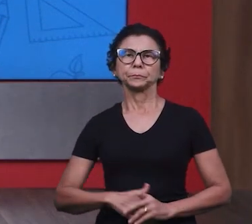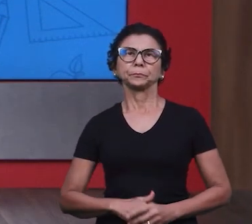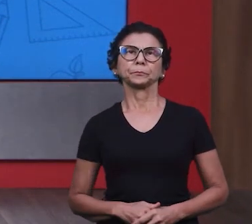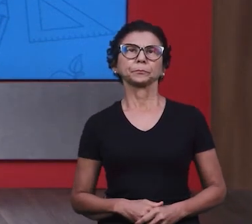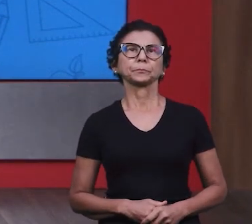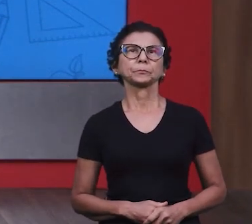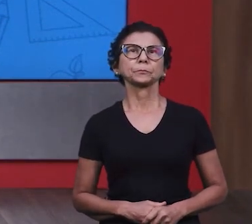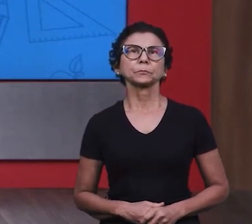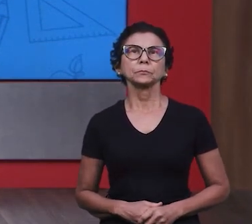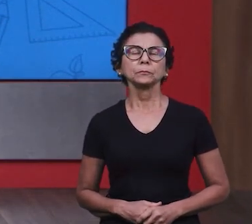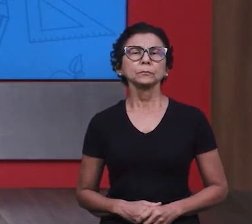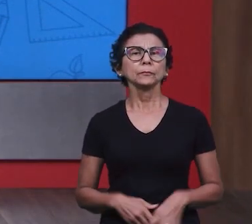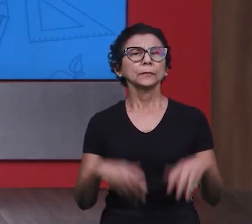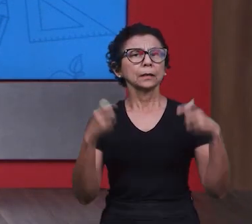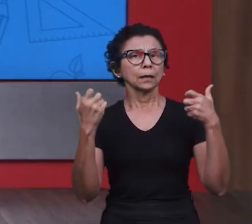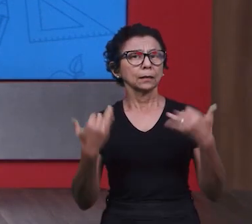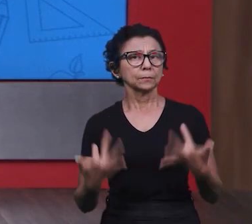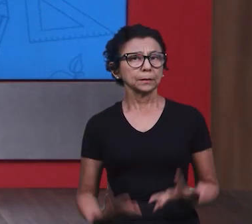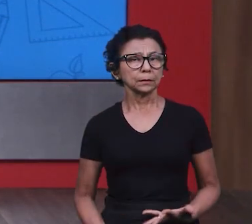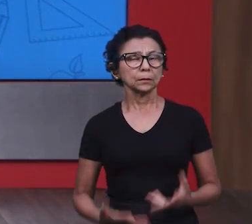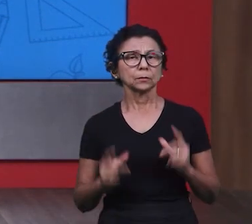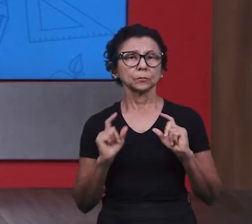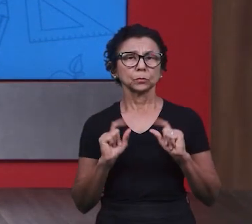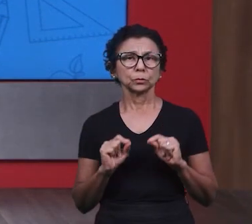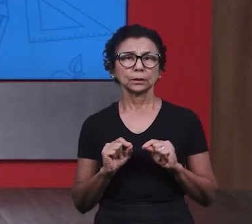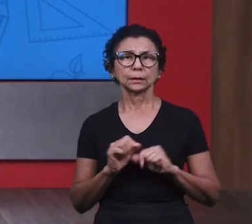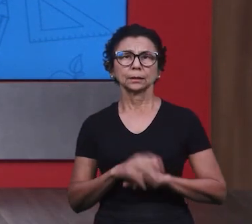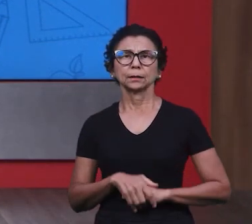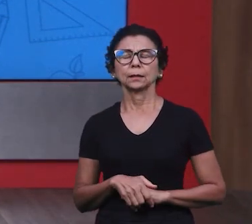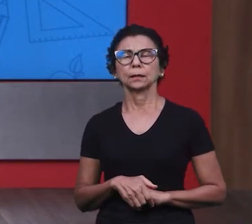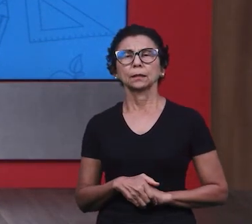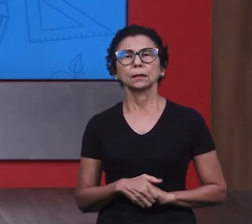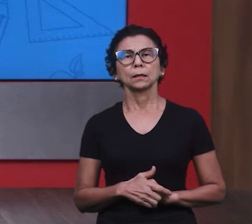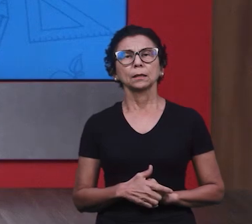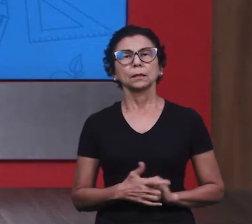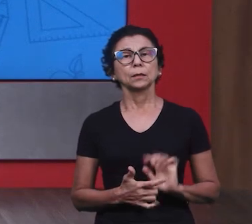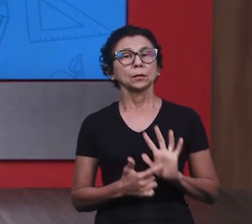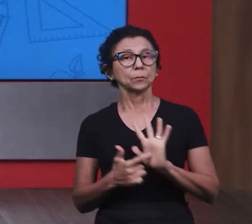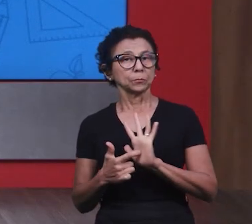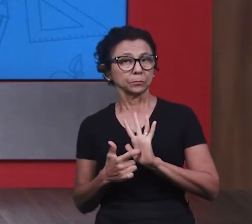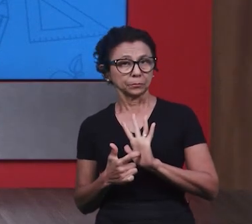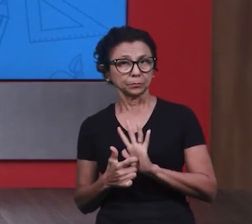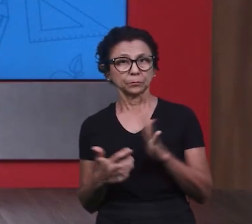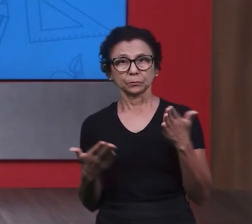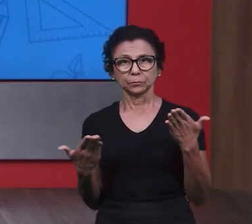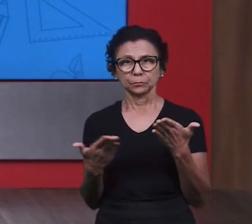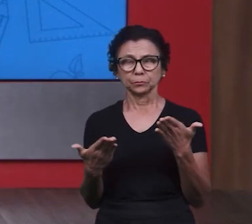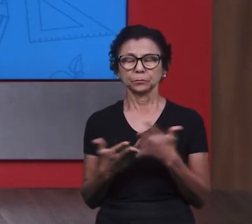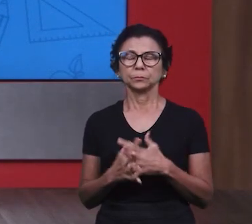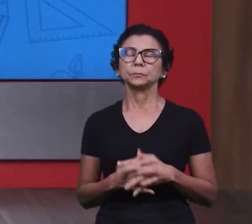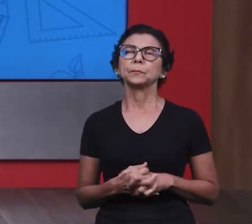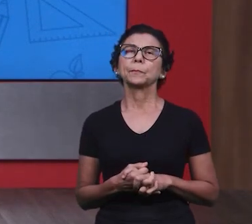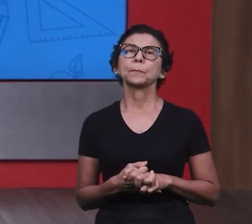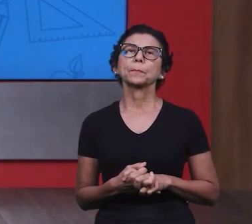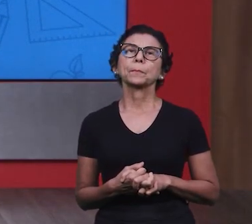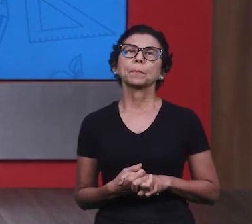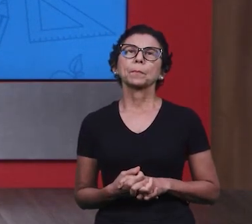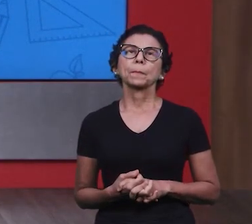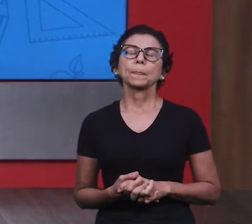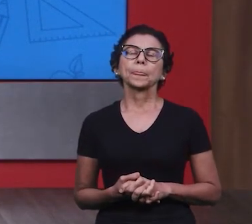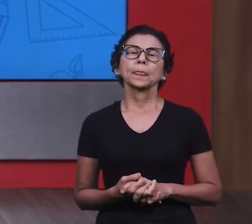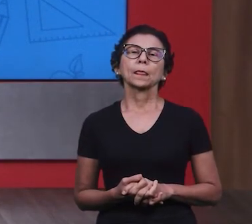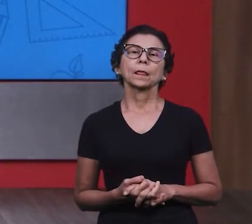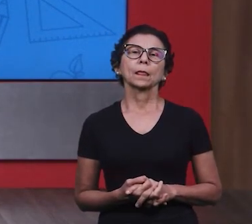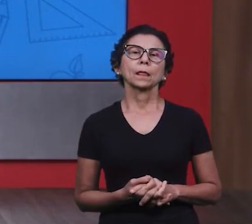nós falamos que iríamos mostrar hoje como e